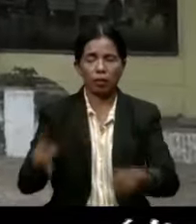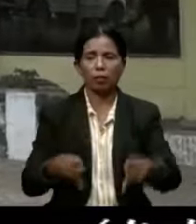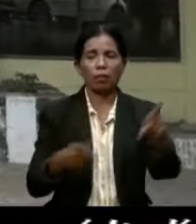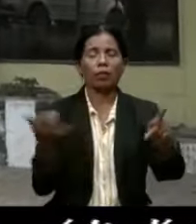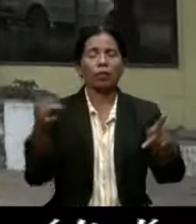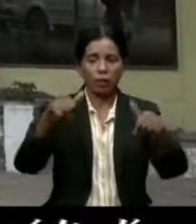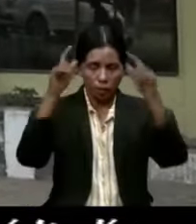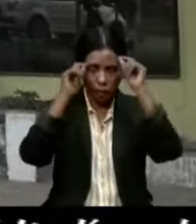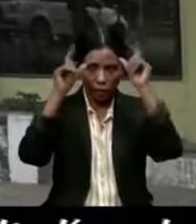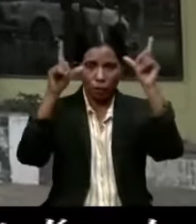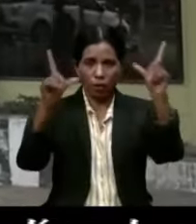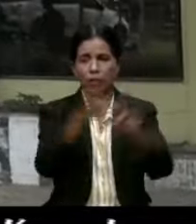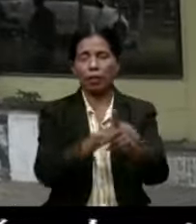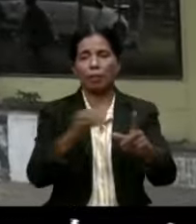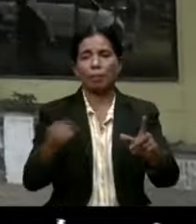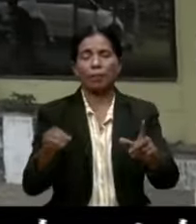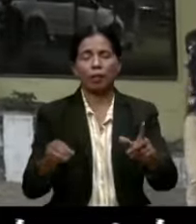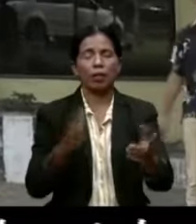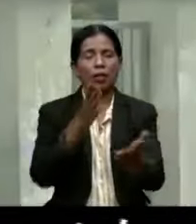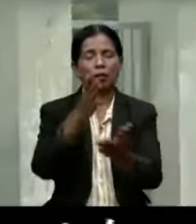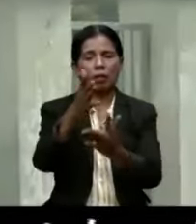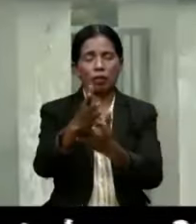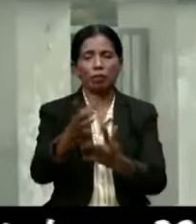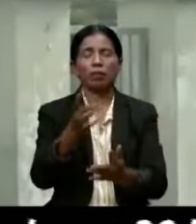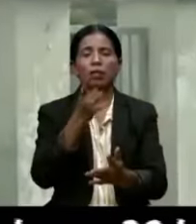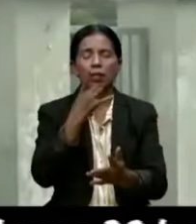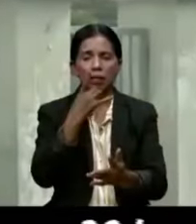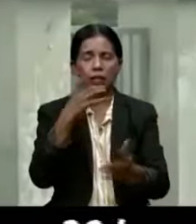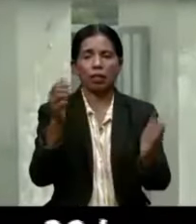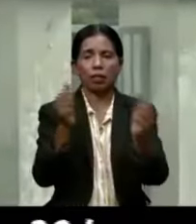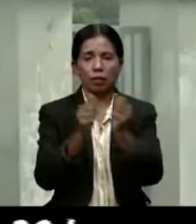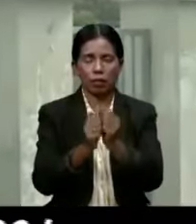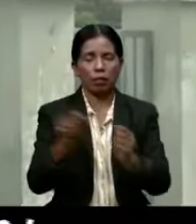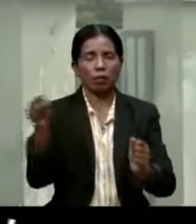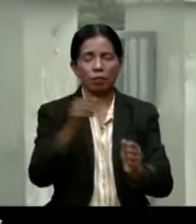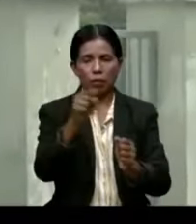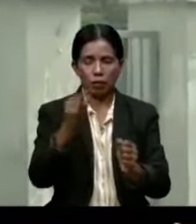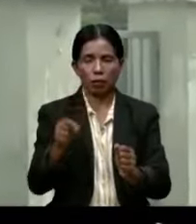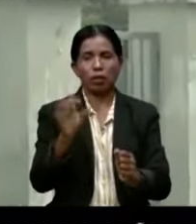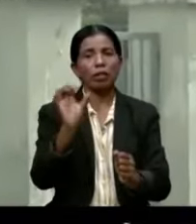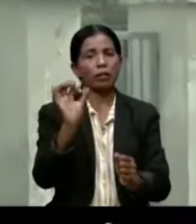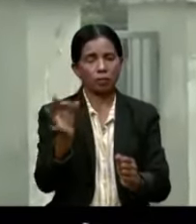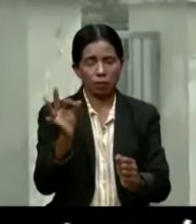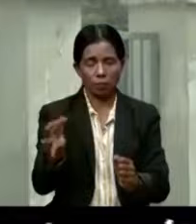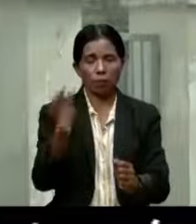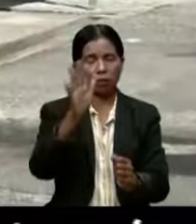Sira e a território nacional, na bem acesso ona ba energia elétrica, quase por cento se anulo recém Lima,